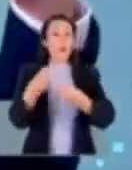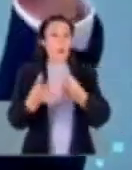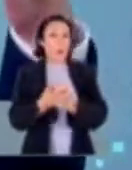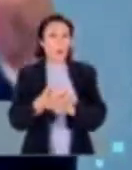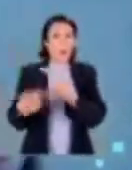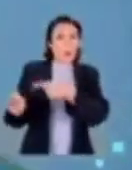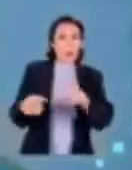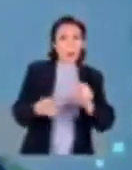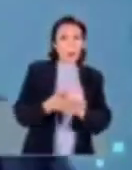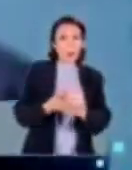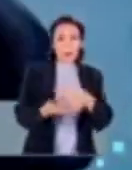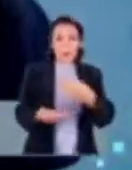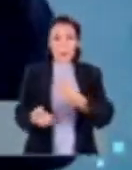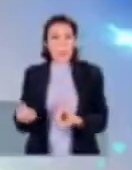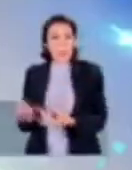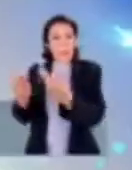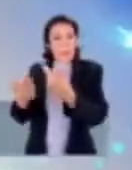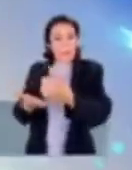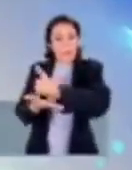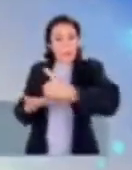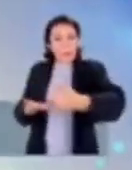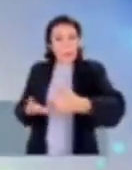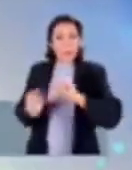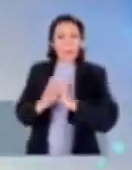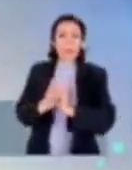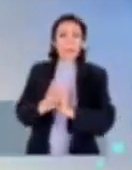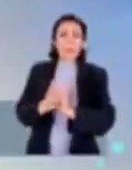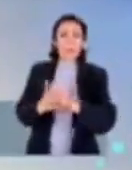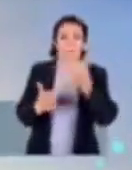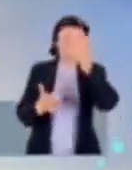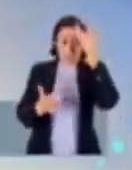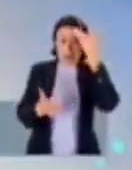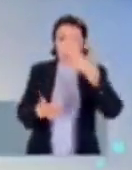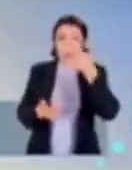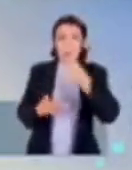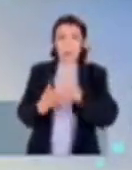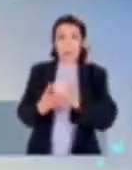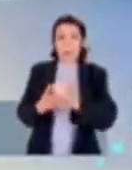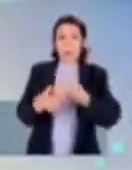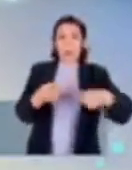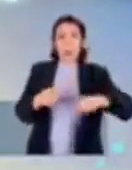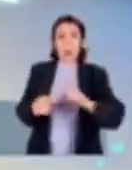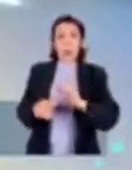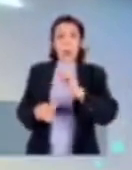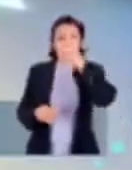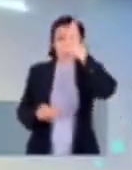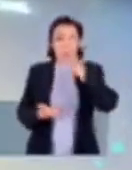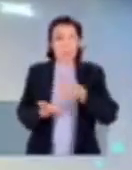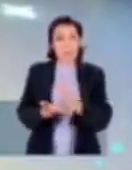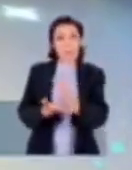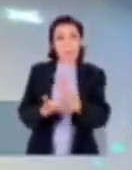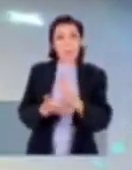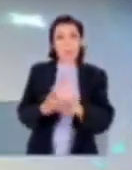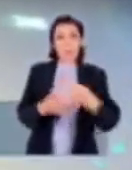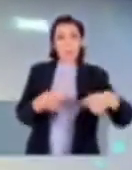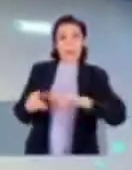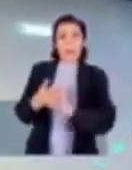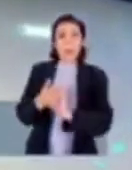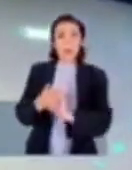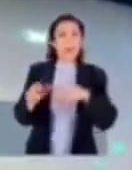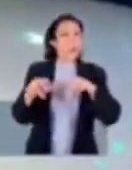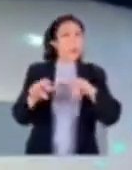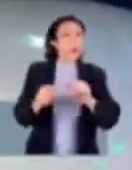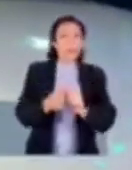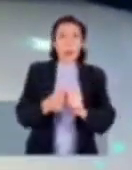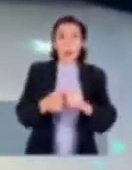lá da zona sul do Rio falando de combater o fascismo tá cheirando cocaína desbragradadamente E nunca houve uma batida policial